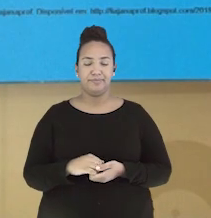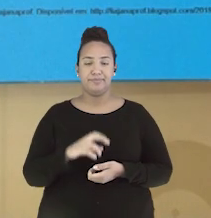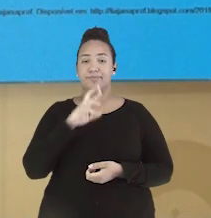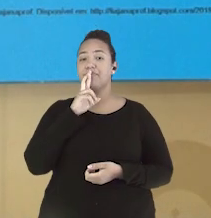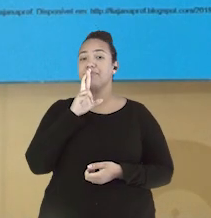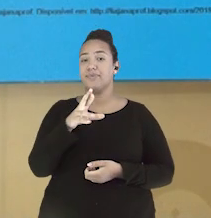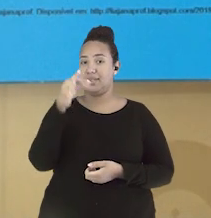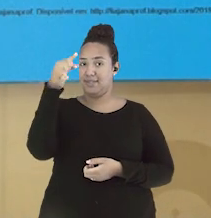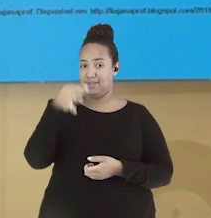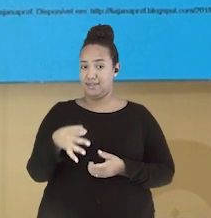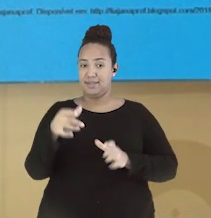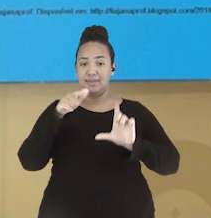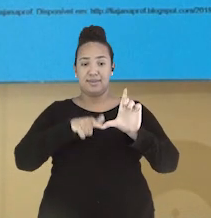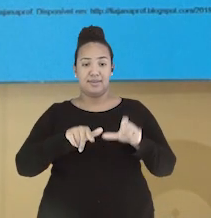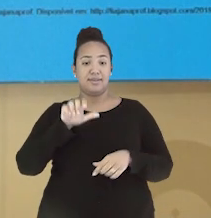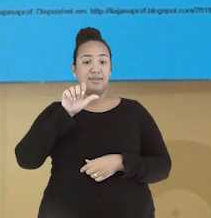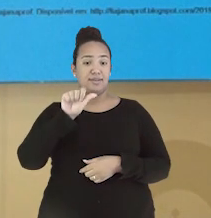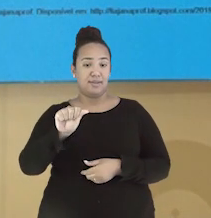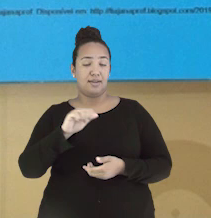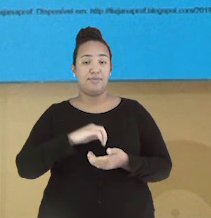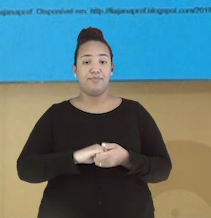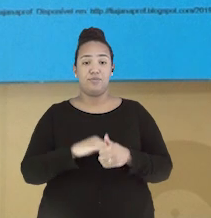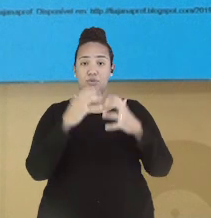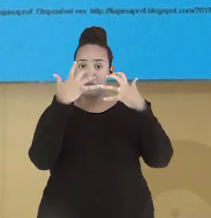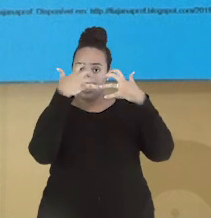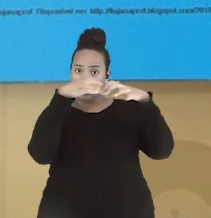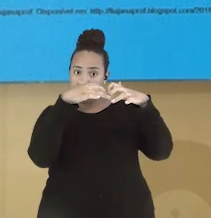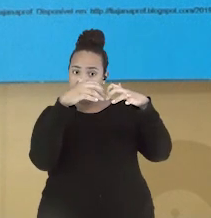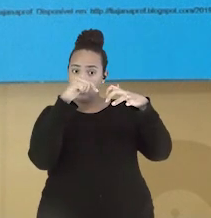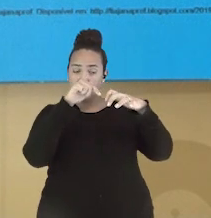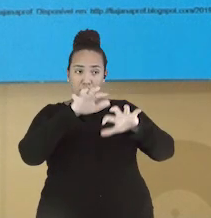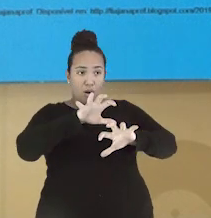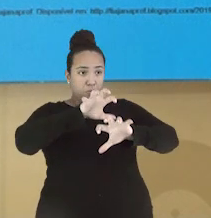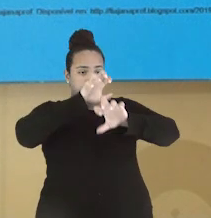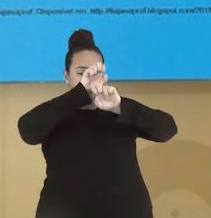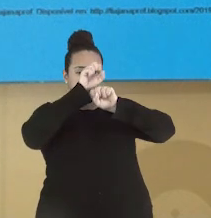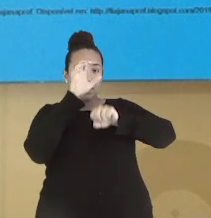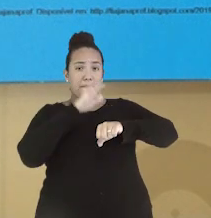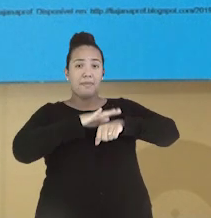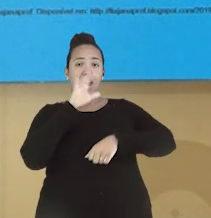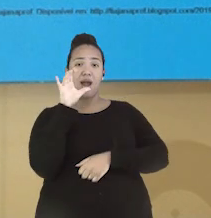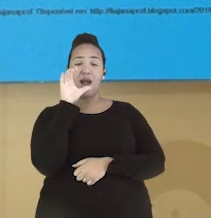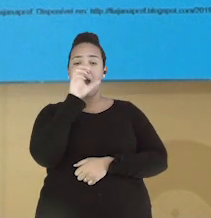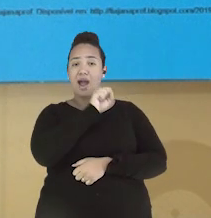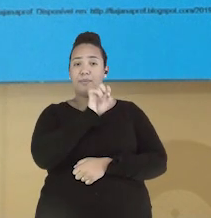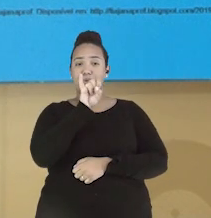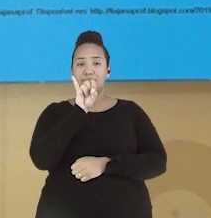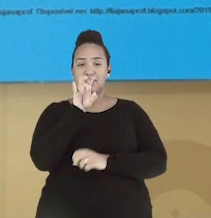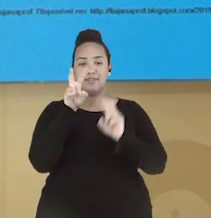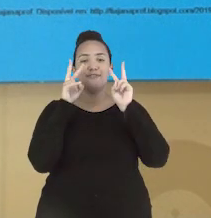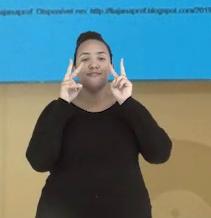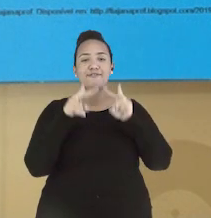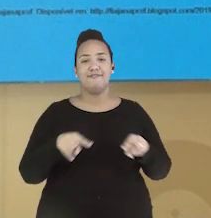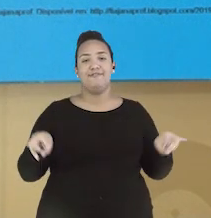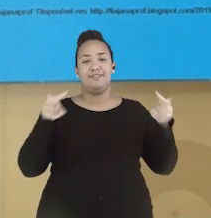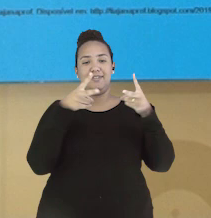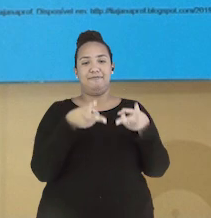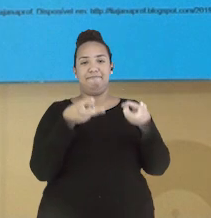E a resposta correta é a letra A rapidez com que o cérebro processa uma informação